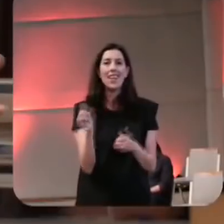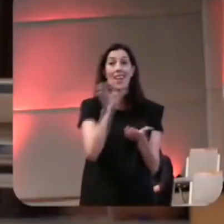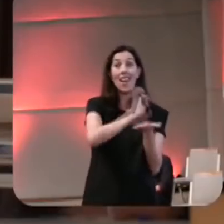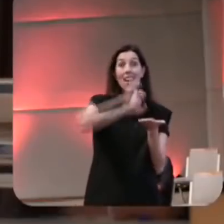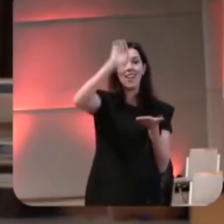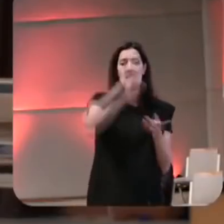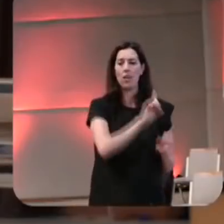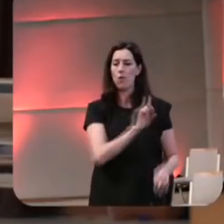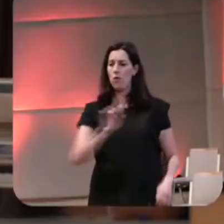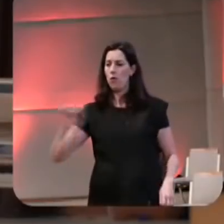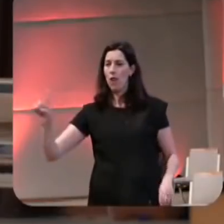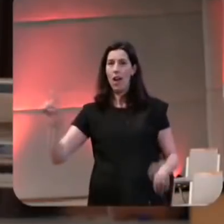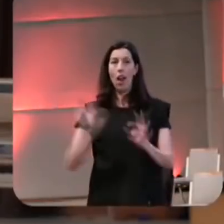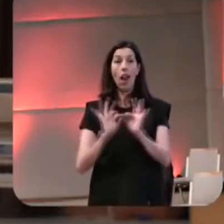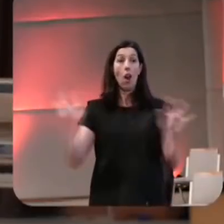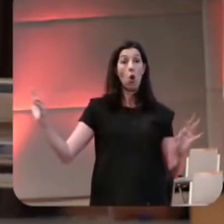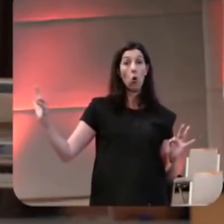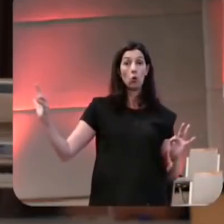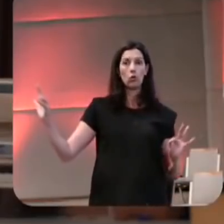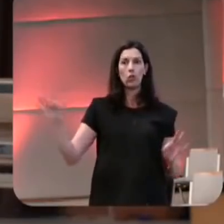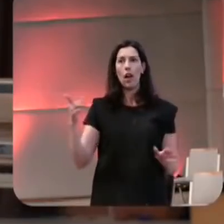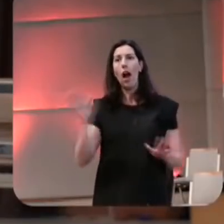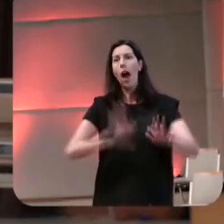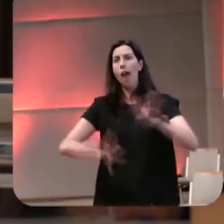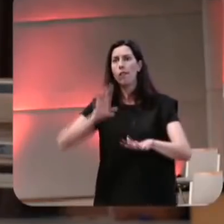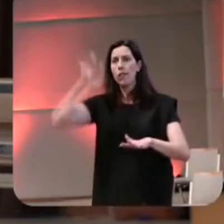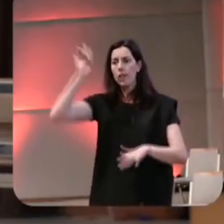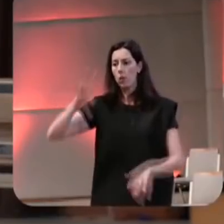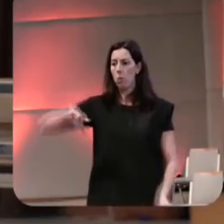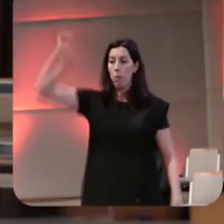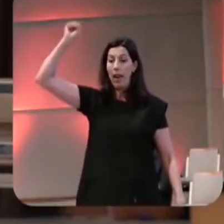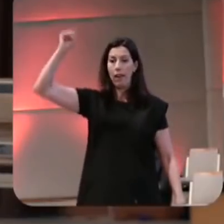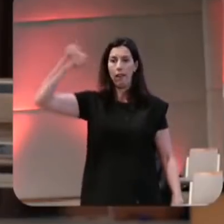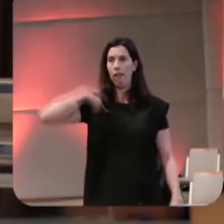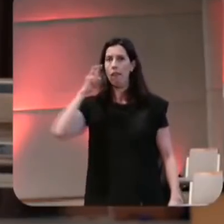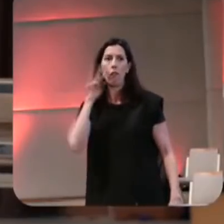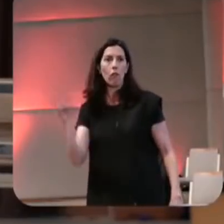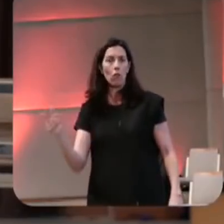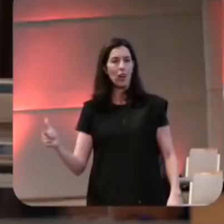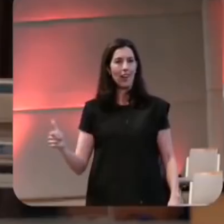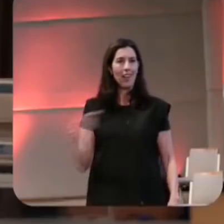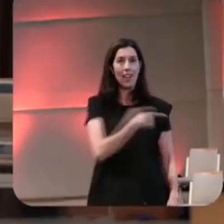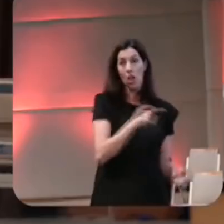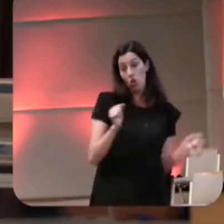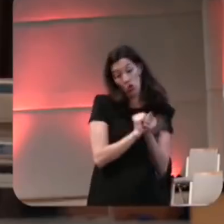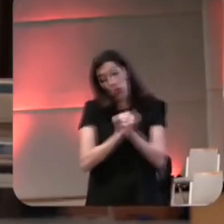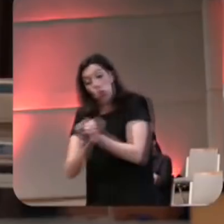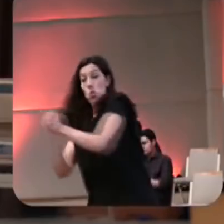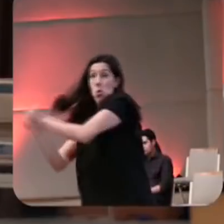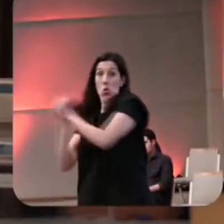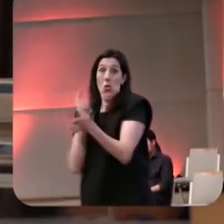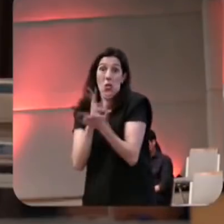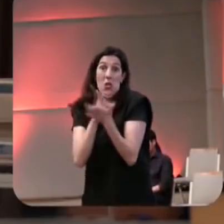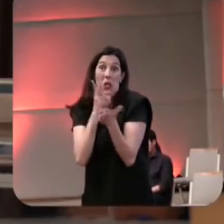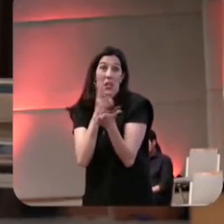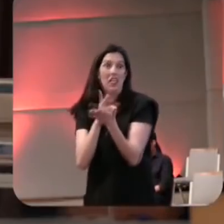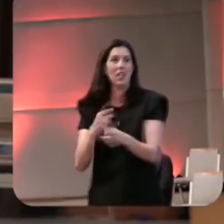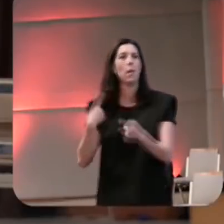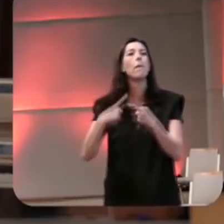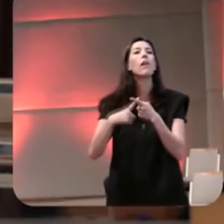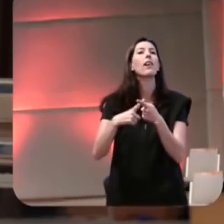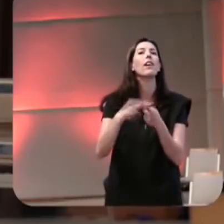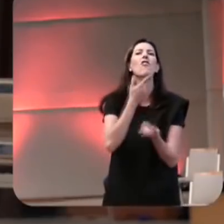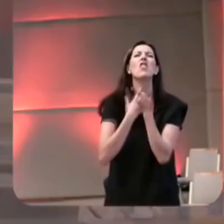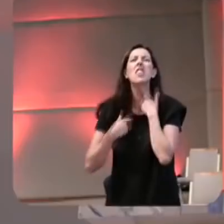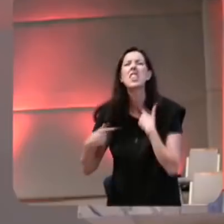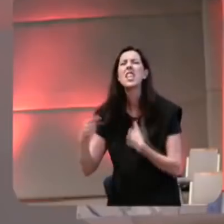recursos, queridos, não dá para desprezá-los. A gente tem que ter a coragem